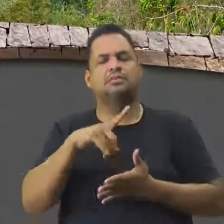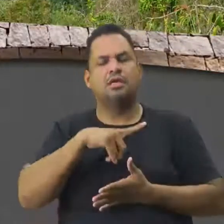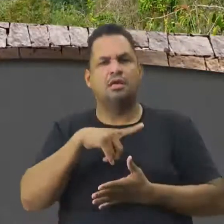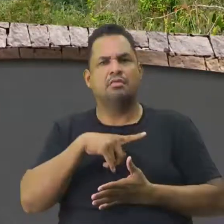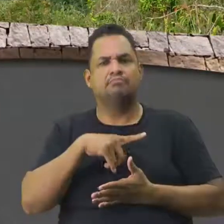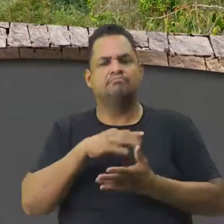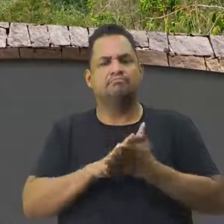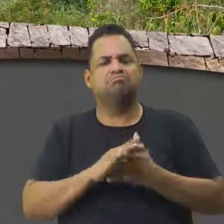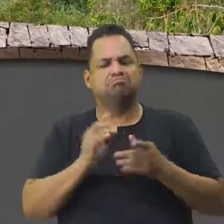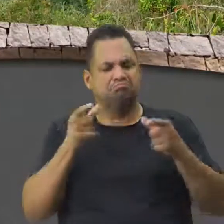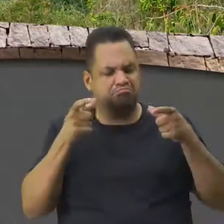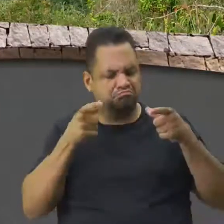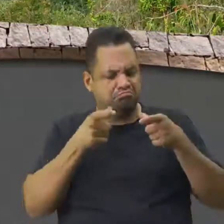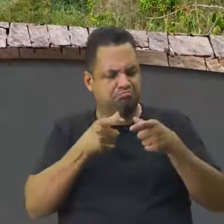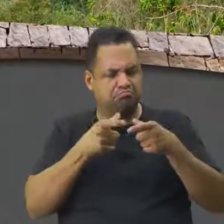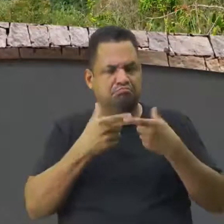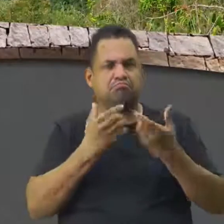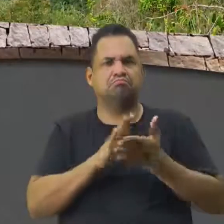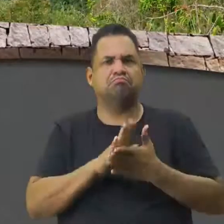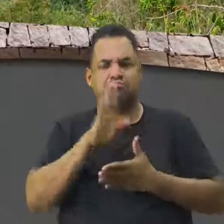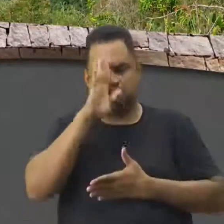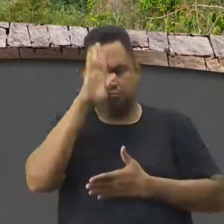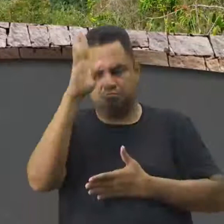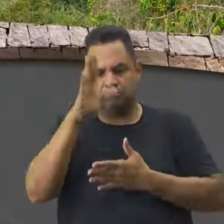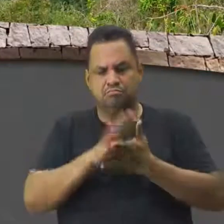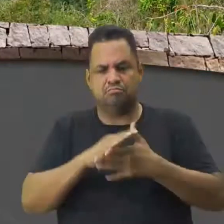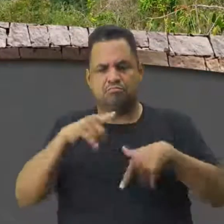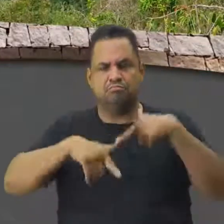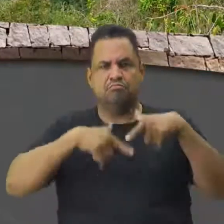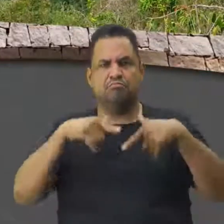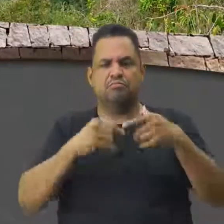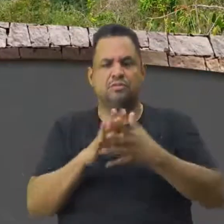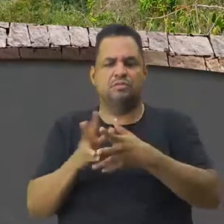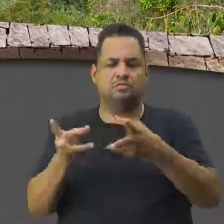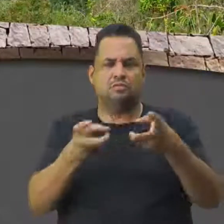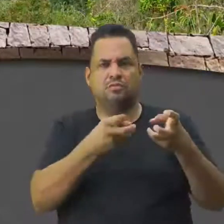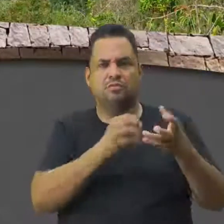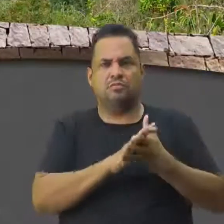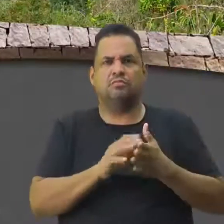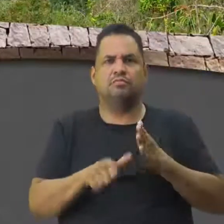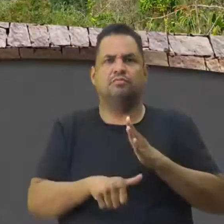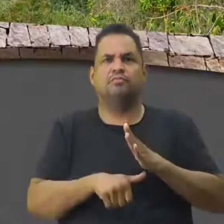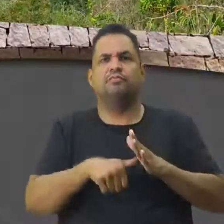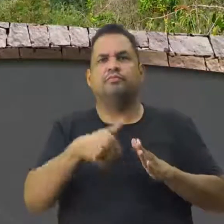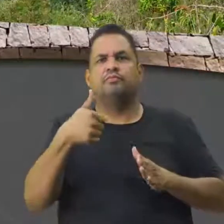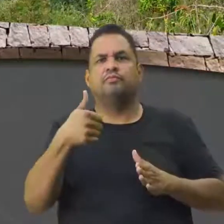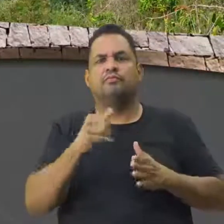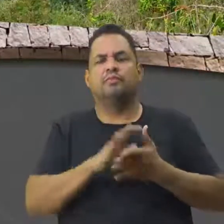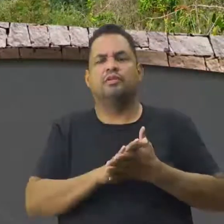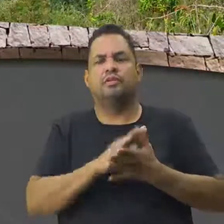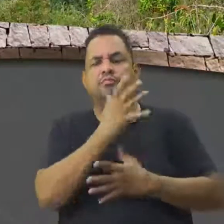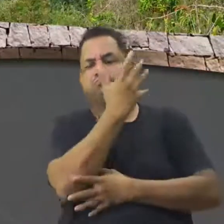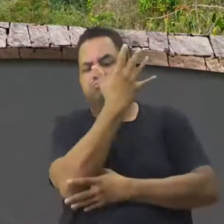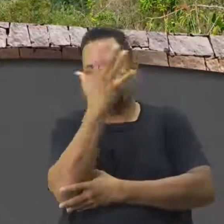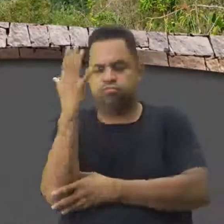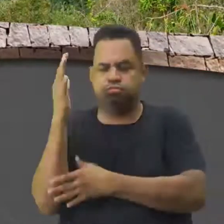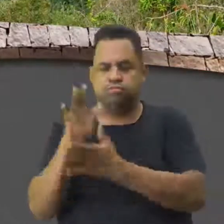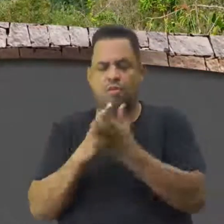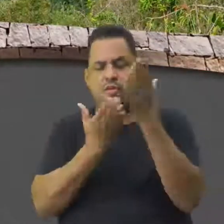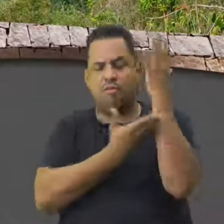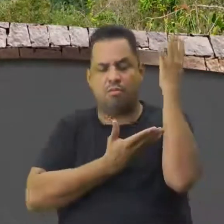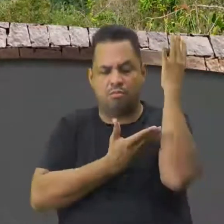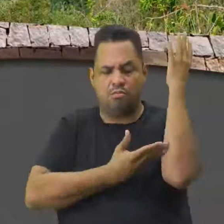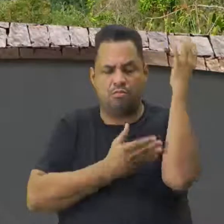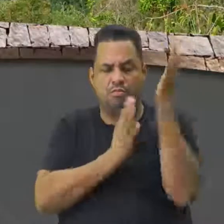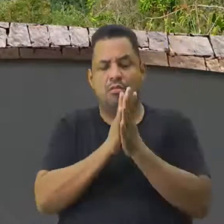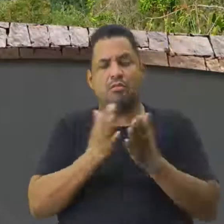a principal fonte de emprego era no extrativismo. Primeiro foi o extrativismo vegetal, com a borracha, agora o